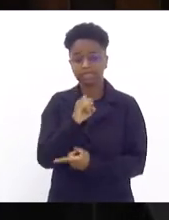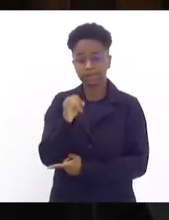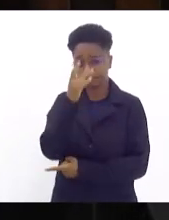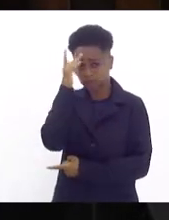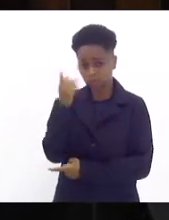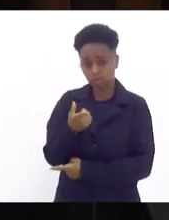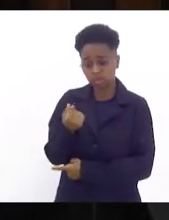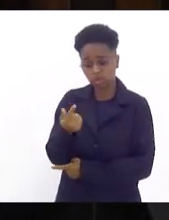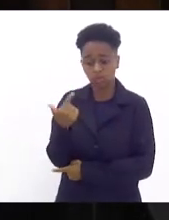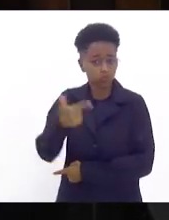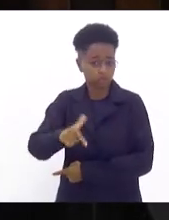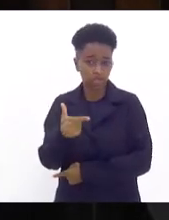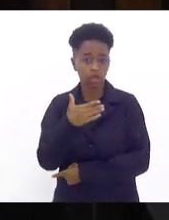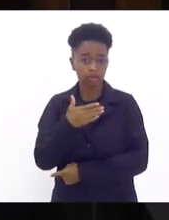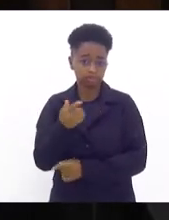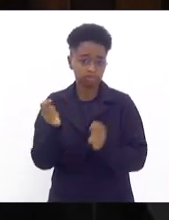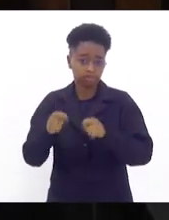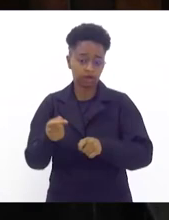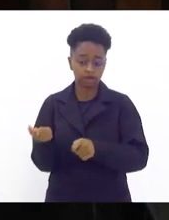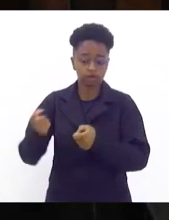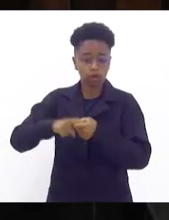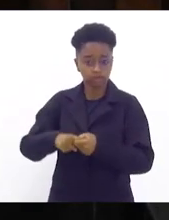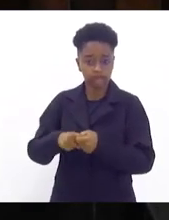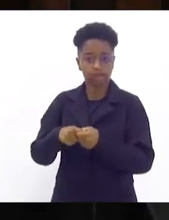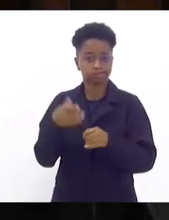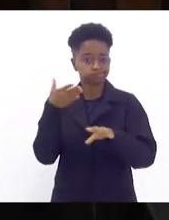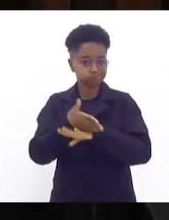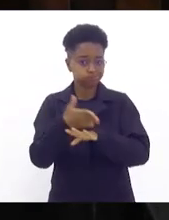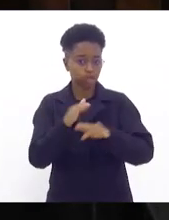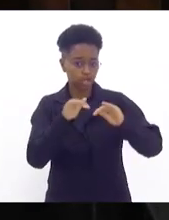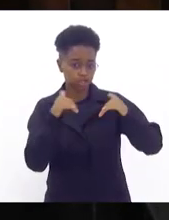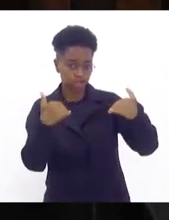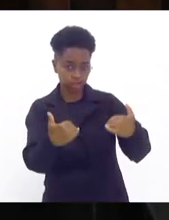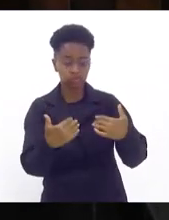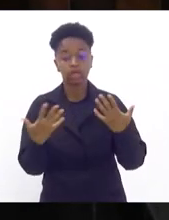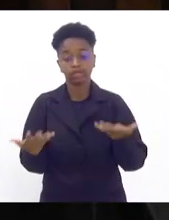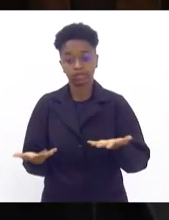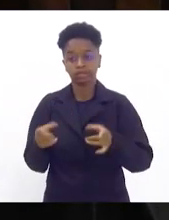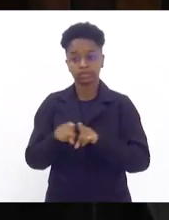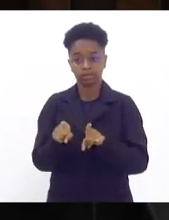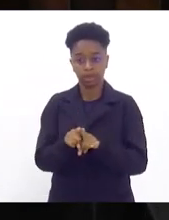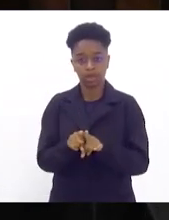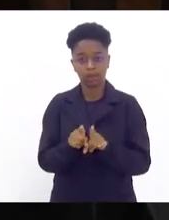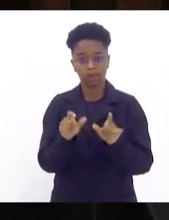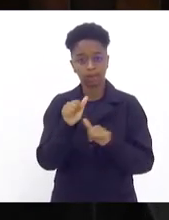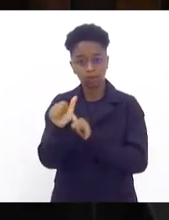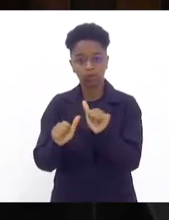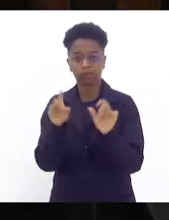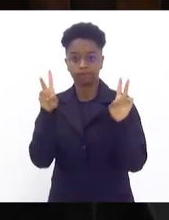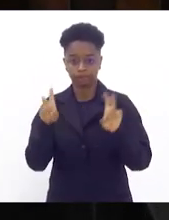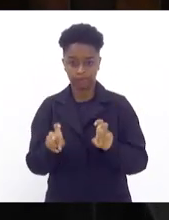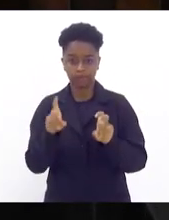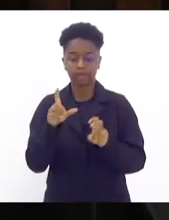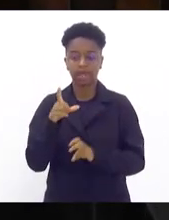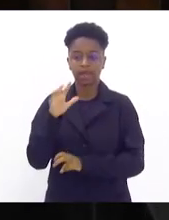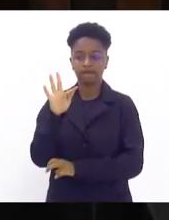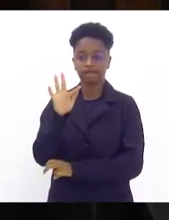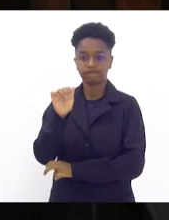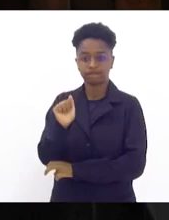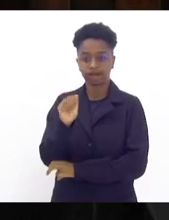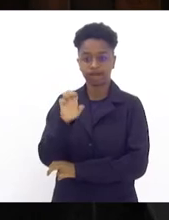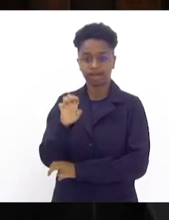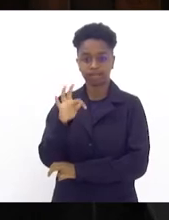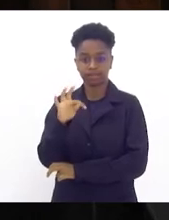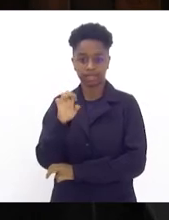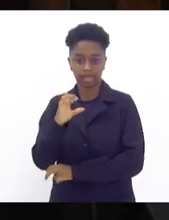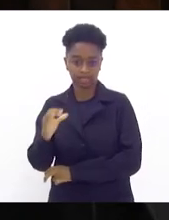voltem a frequentar o estádio. E também, mudando do tema, indo para a FAETEC da Martins Pena, que